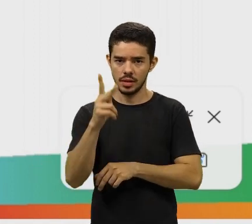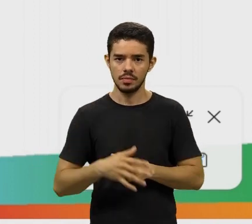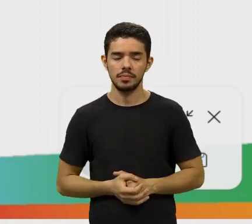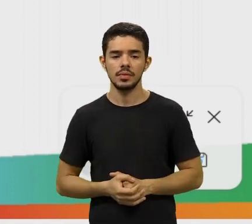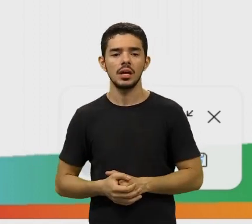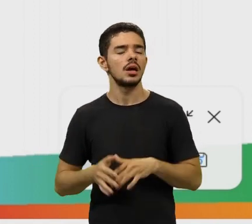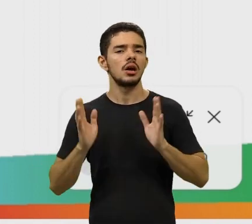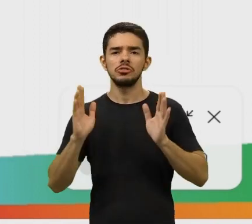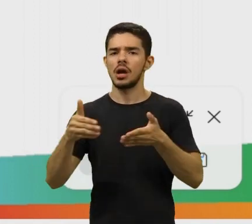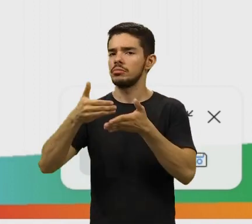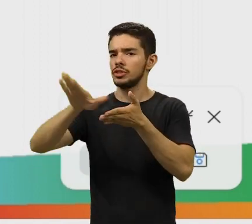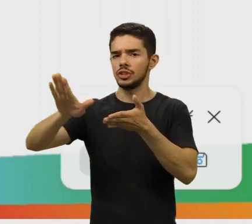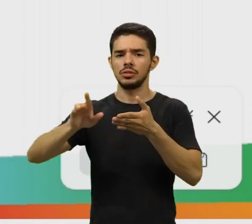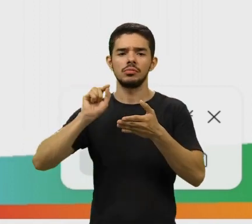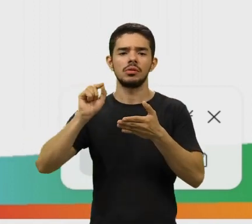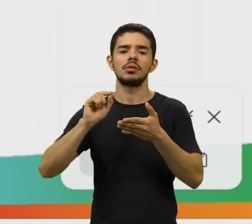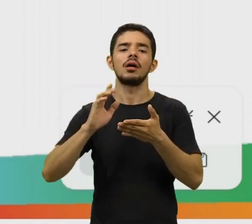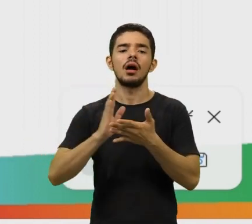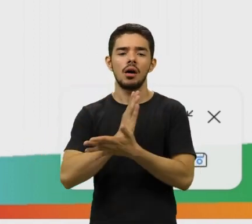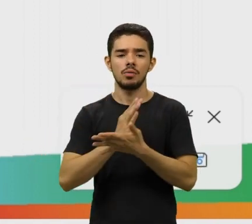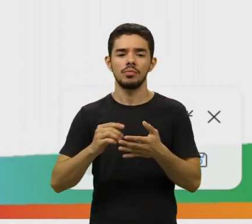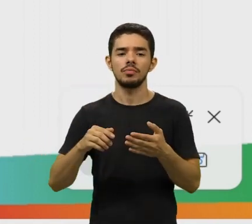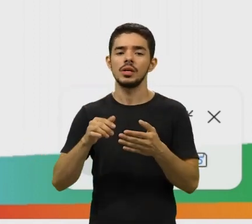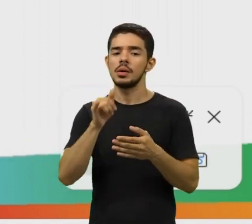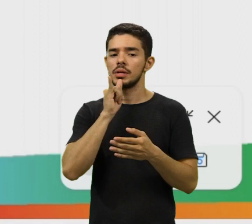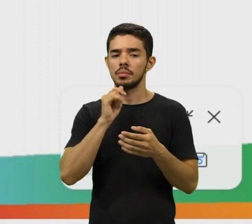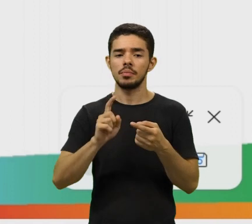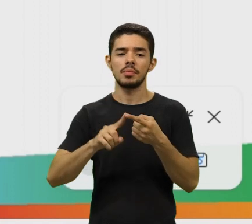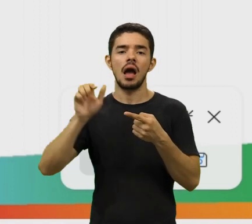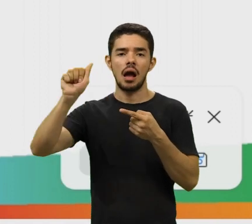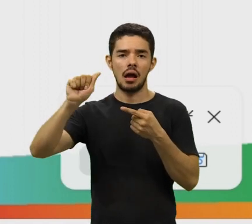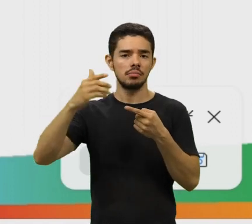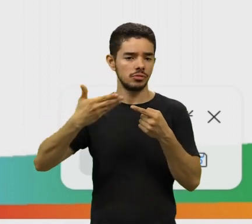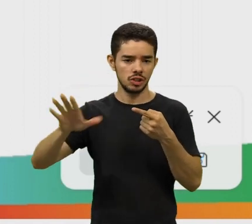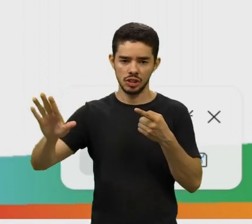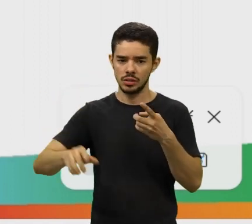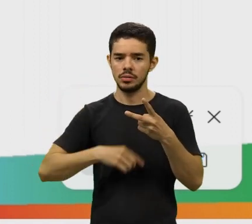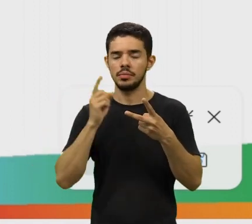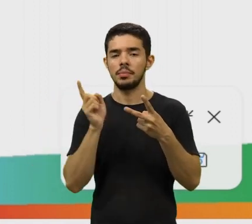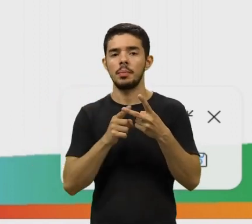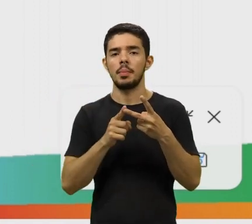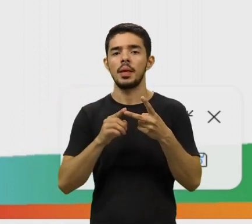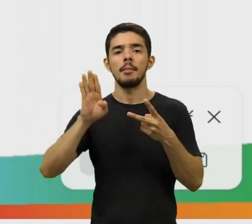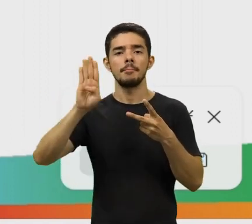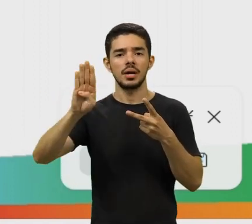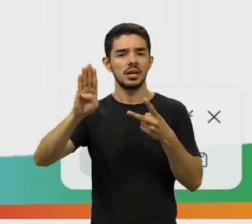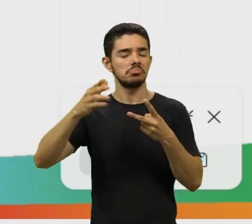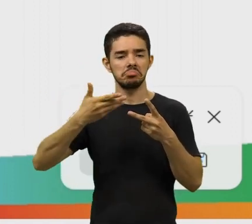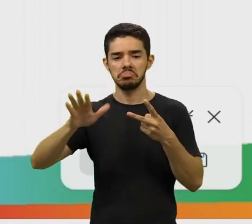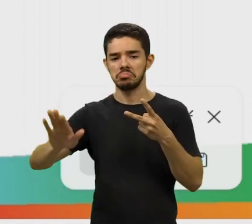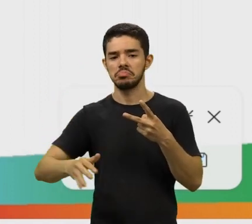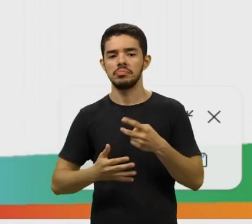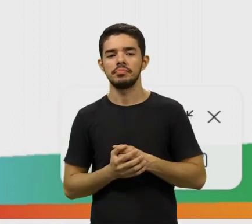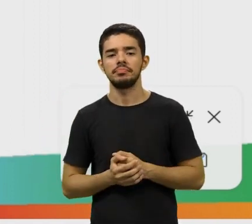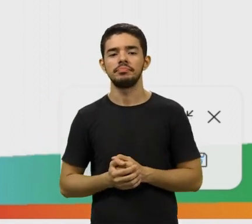certo? Então, aqui nós já podemos cortar alguns itens. Como? O A já não é. O B